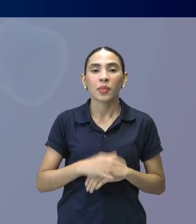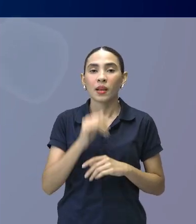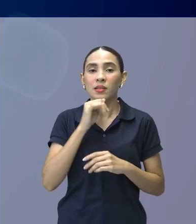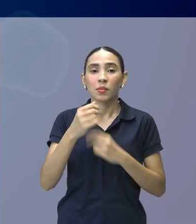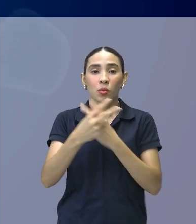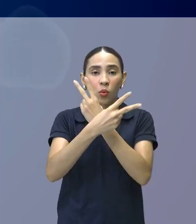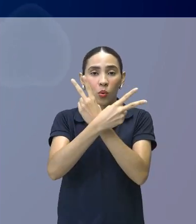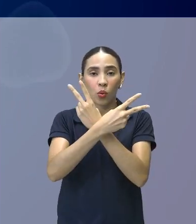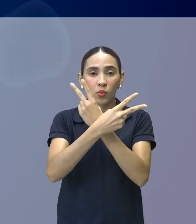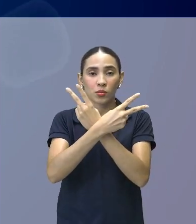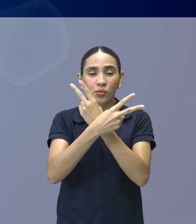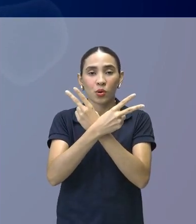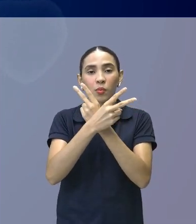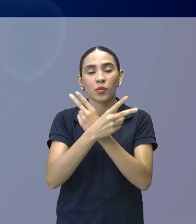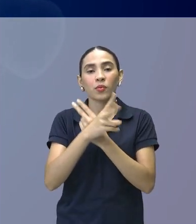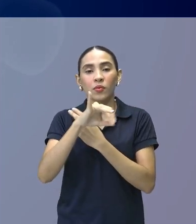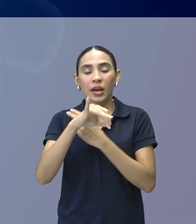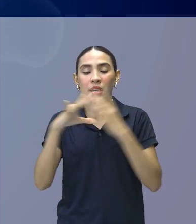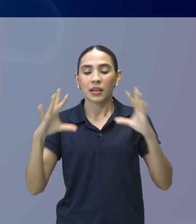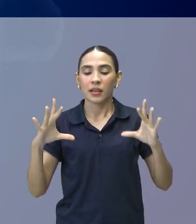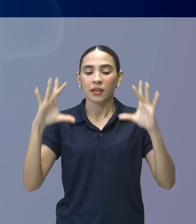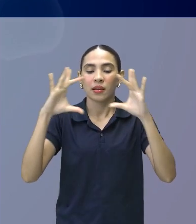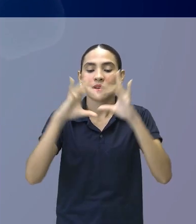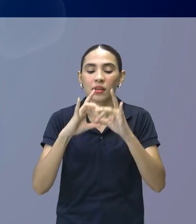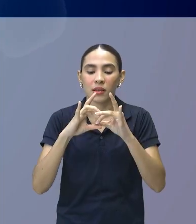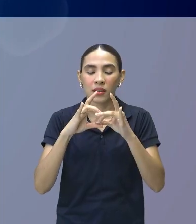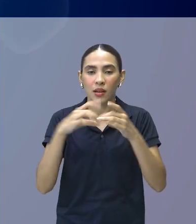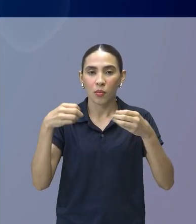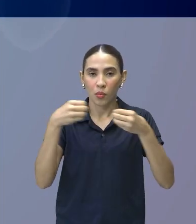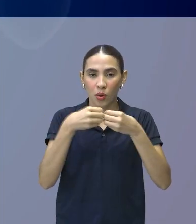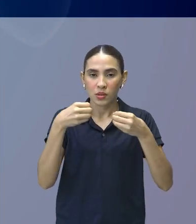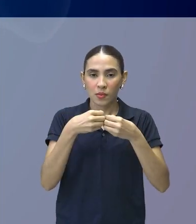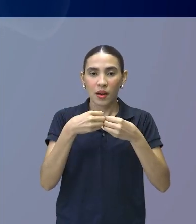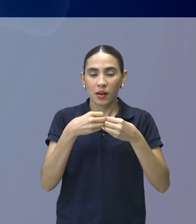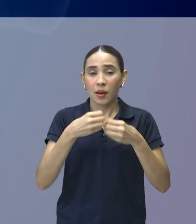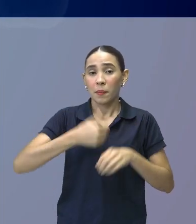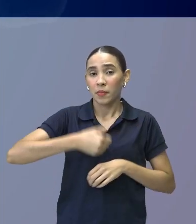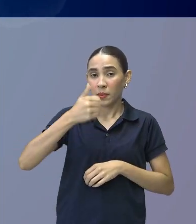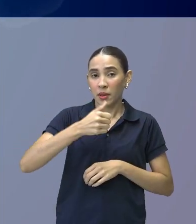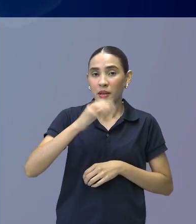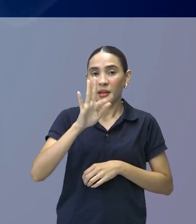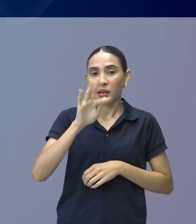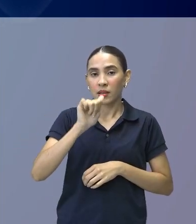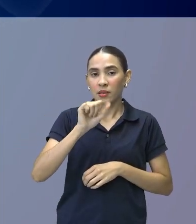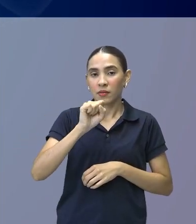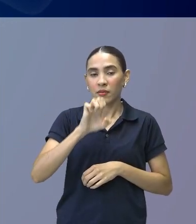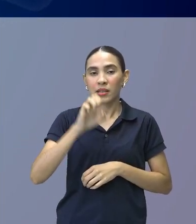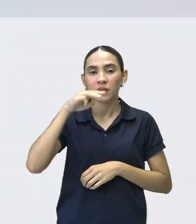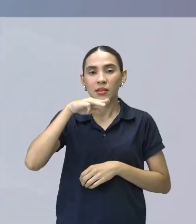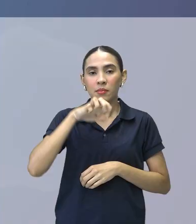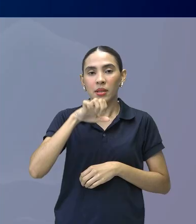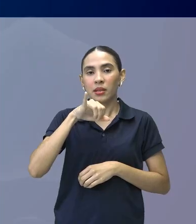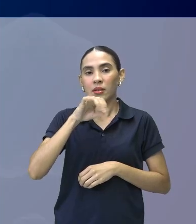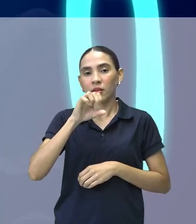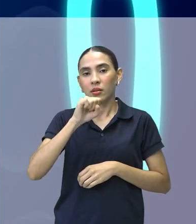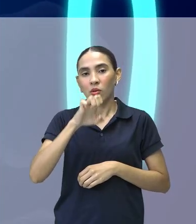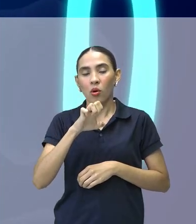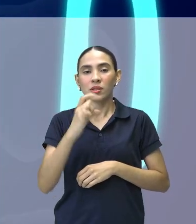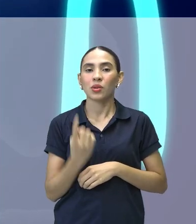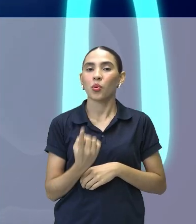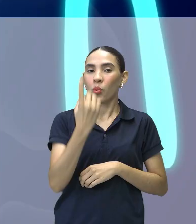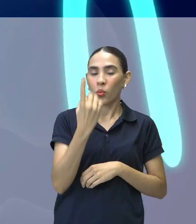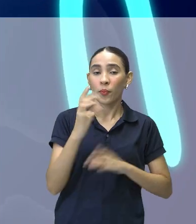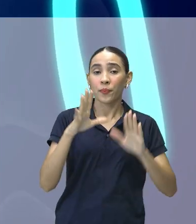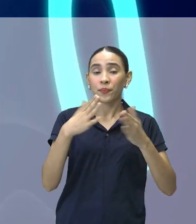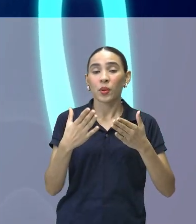cromossomos homólogos eles vão se aproximar, né, numa dessa fase, é a primeira fase da meiose 1, e